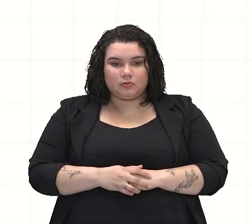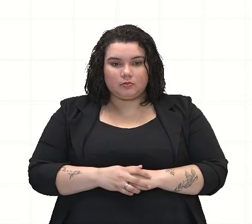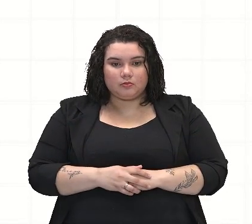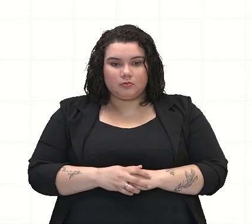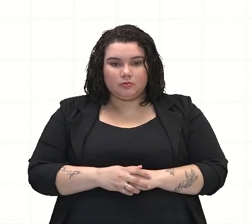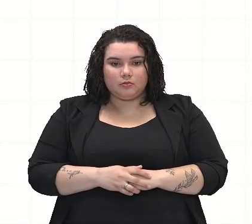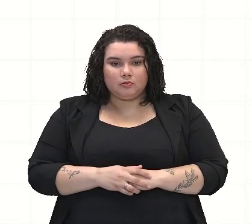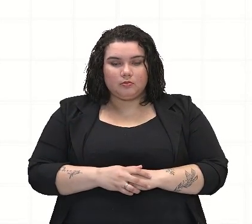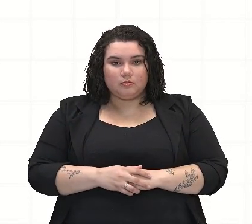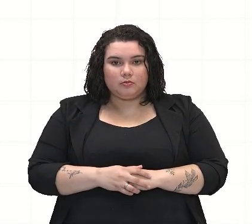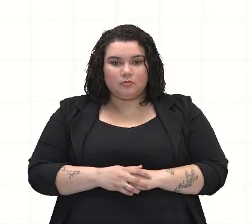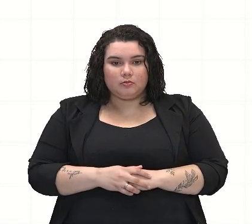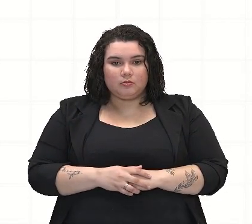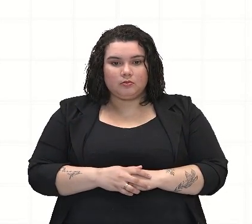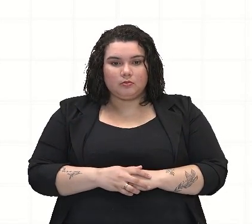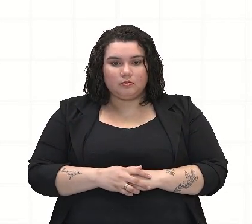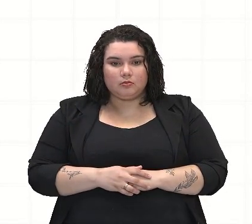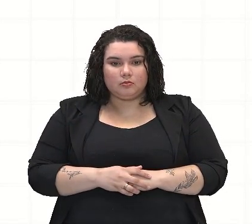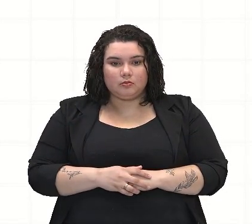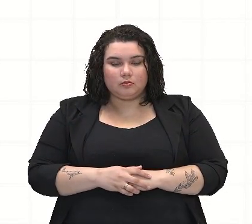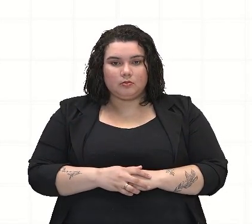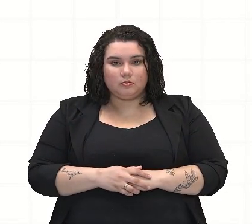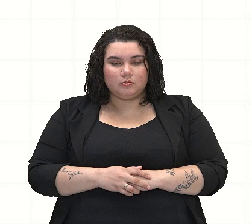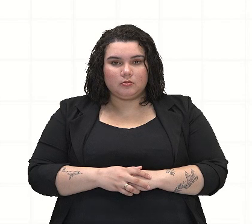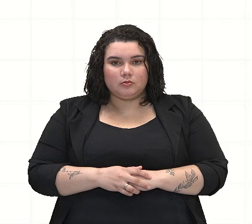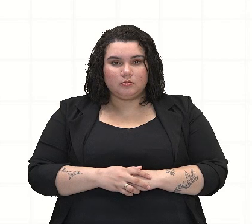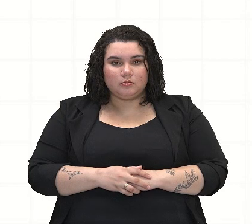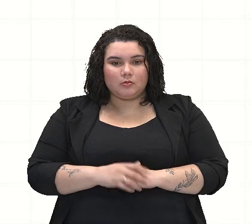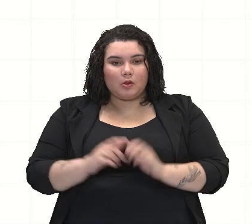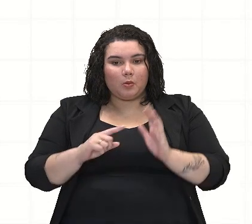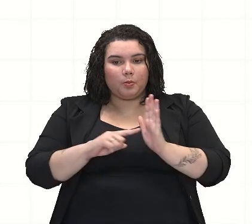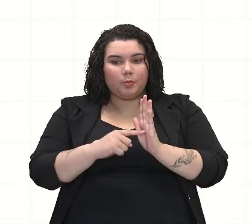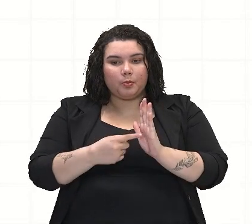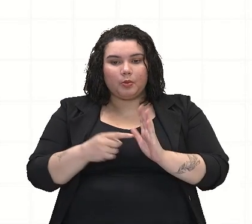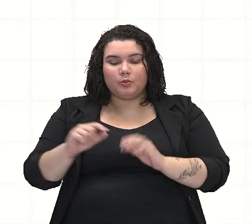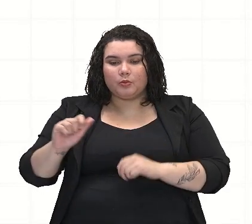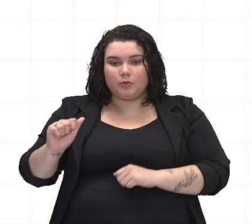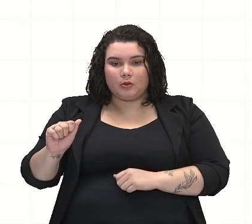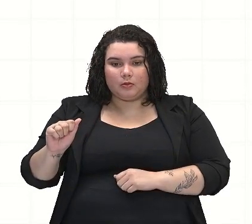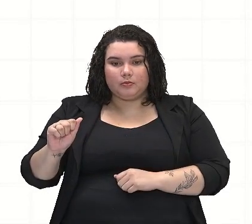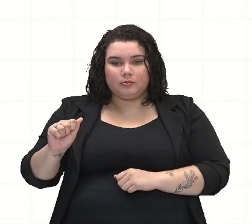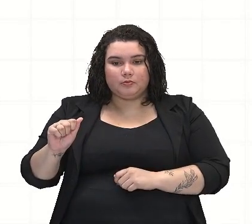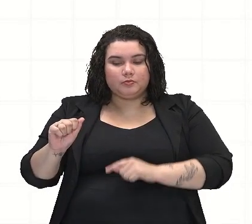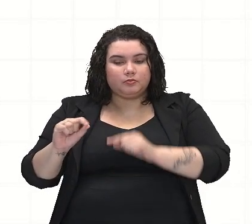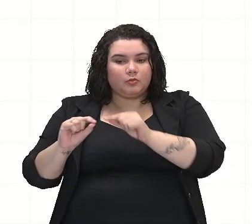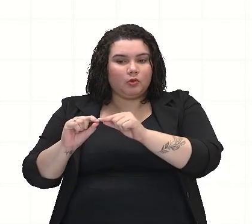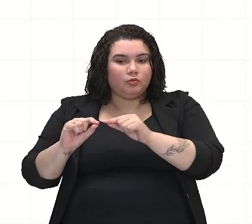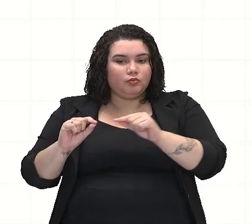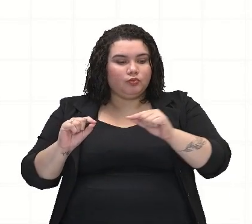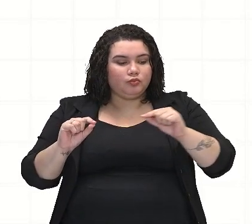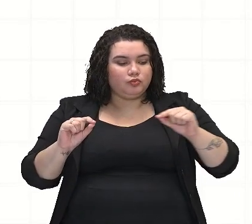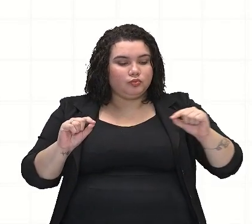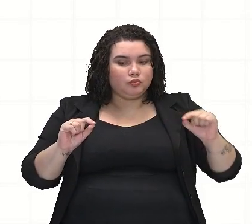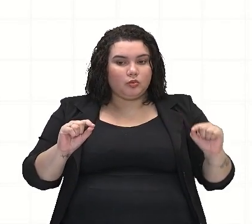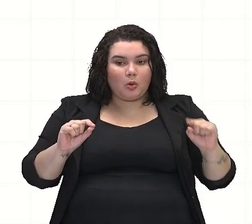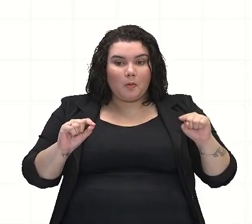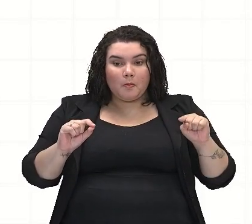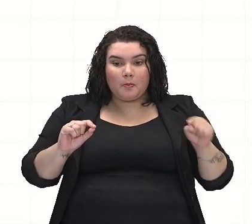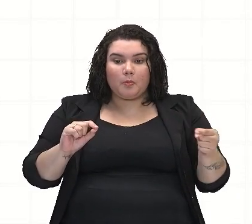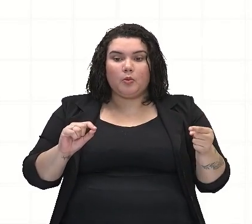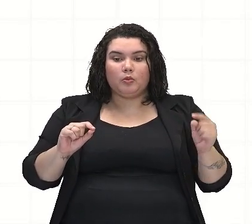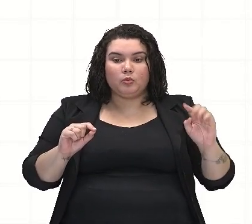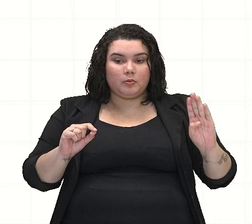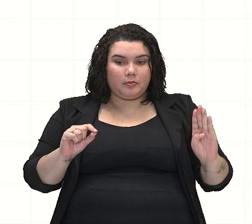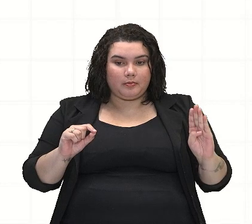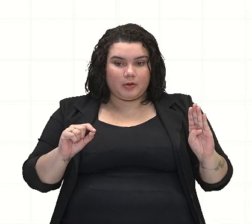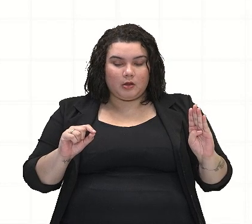Mas ele está na extremidade, ponto A. E nós temos aqui na outra extremidade um outro ponto, ponto